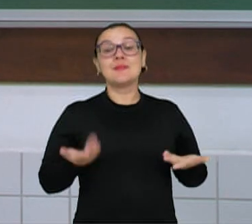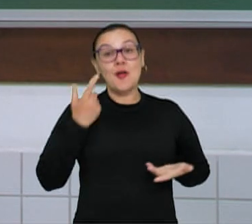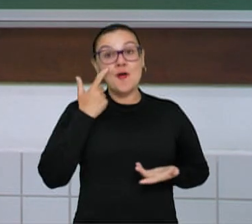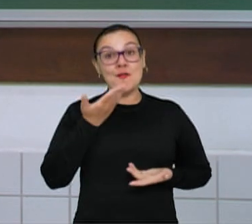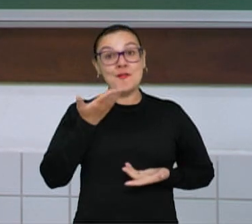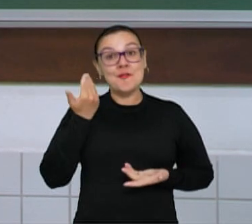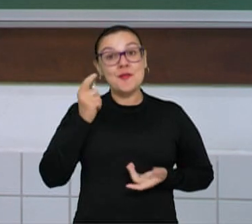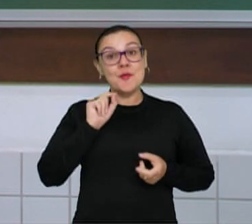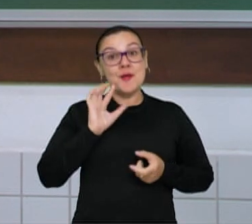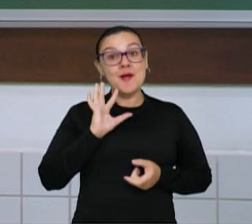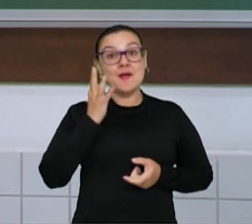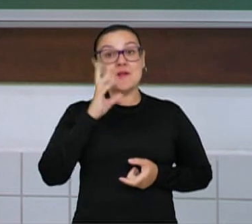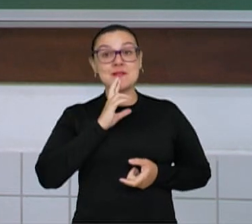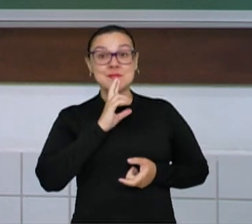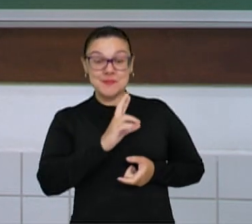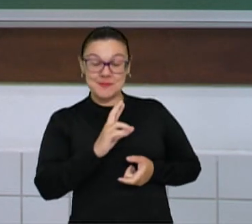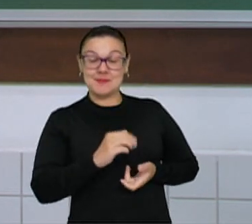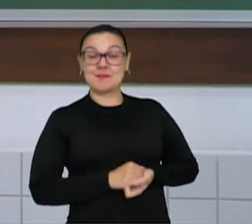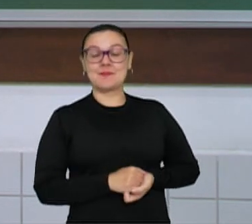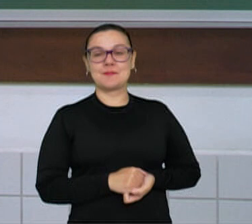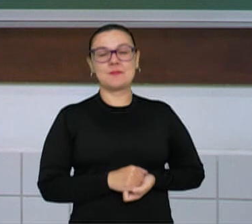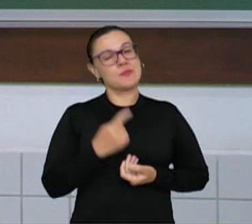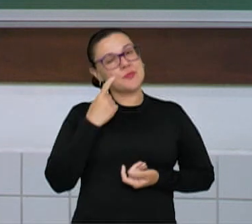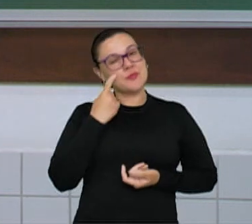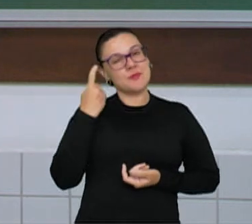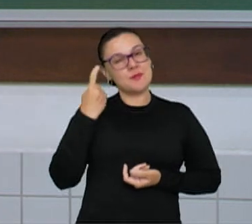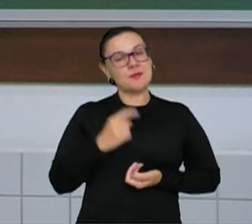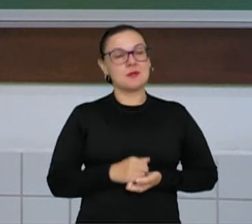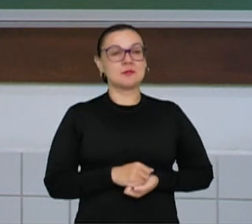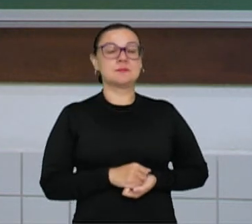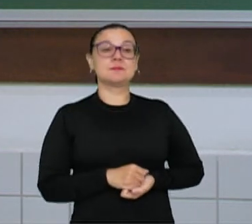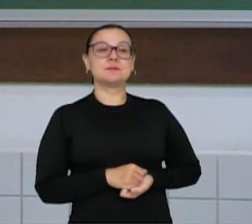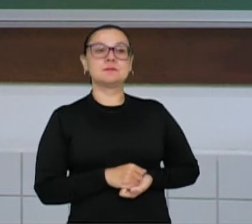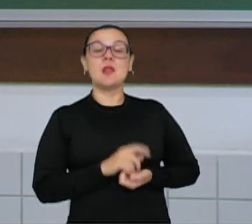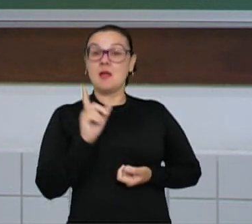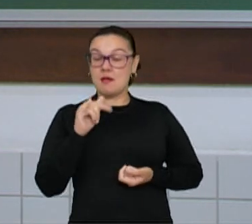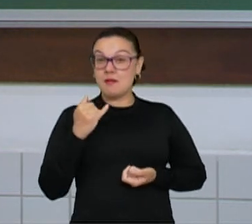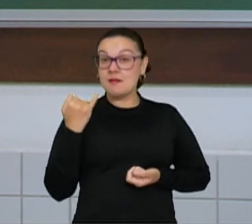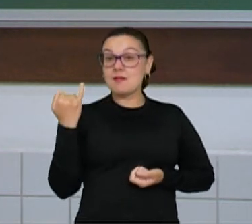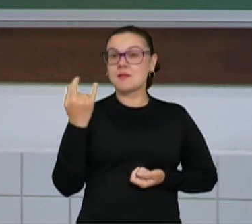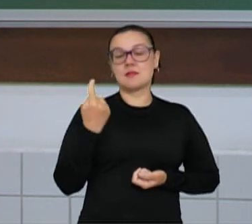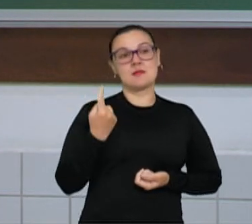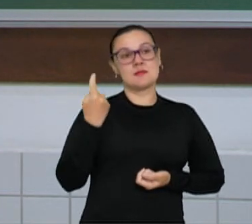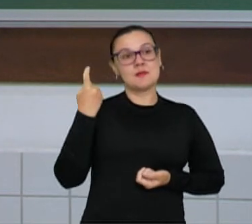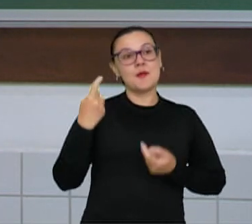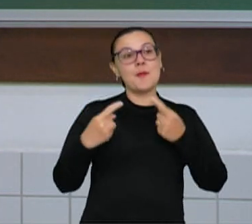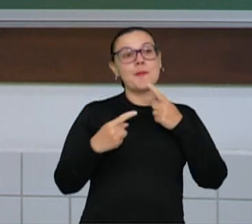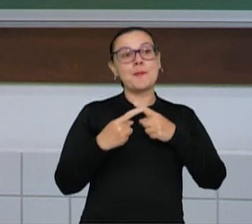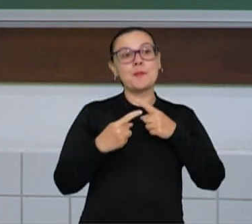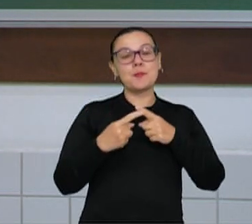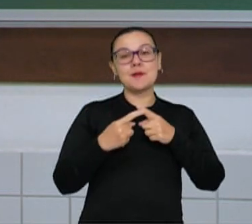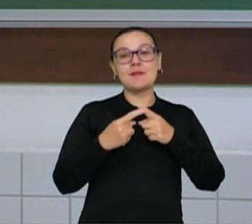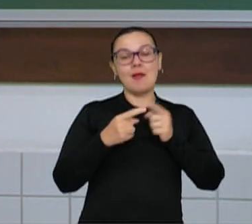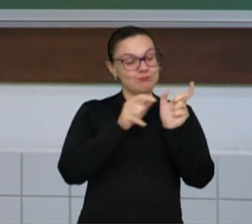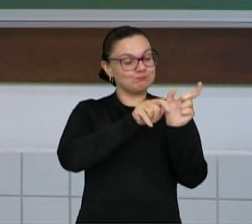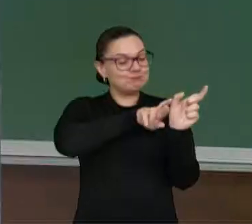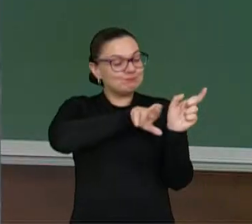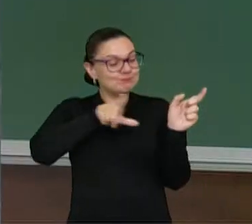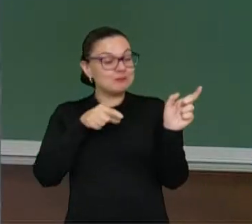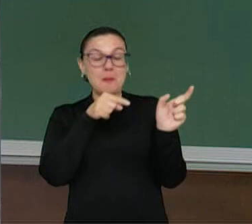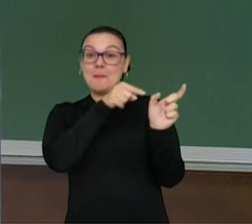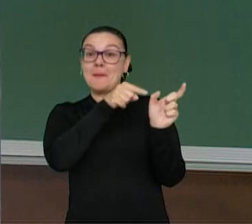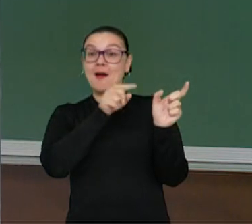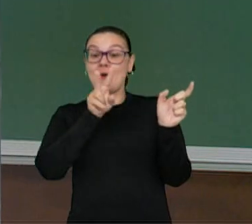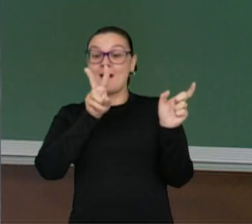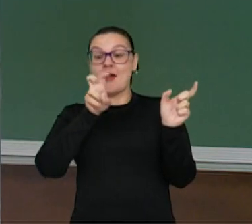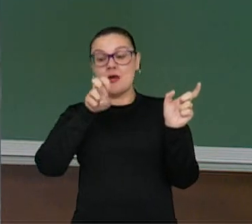Vamos lá, vamos ver o que você respondeu para mim? Olha só, né? É muito interessante aqui porque é a polissemia da palavra